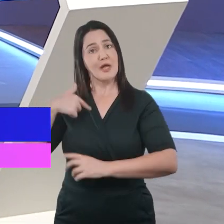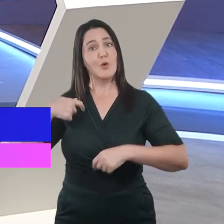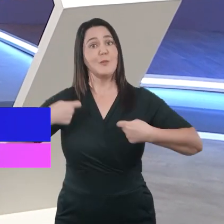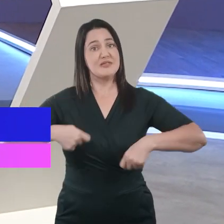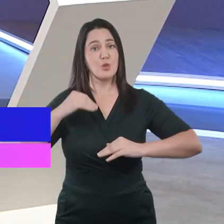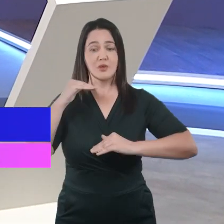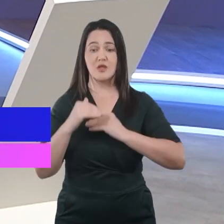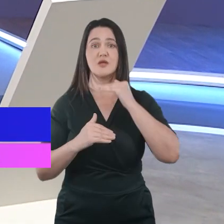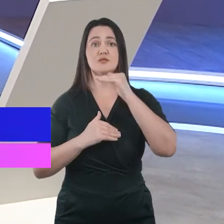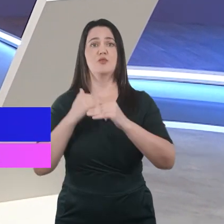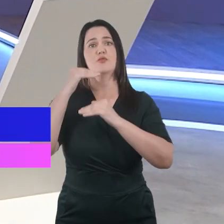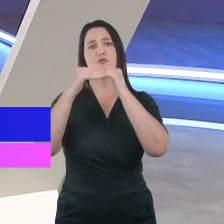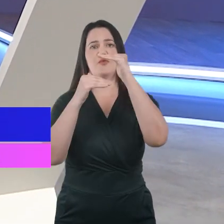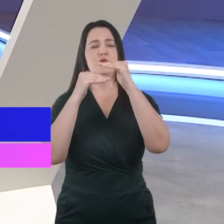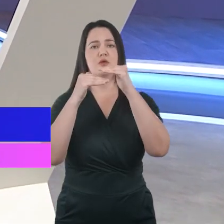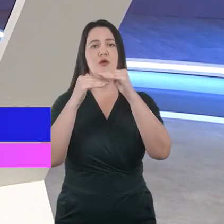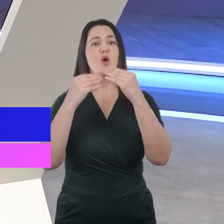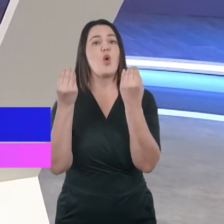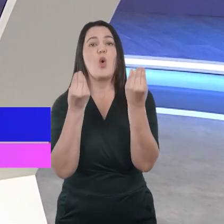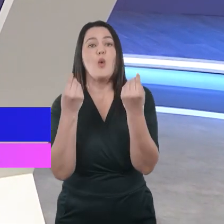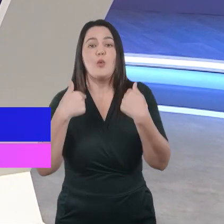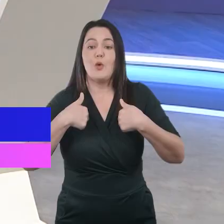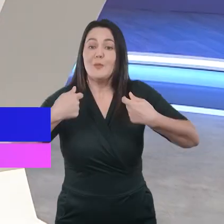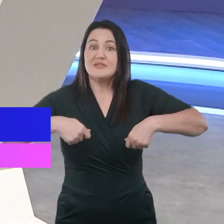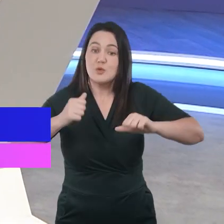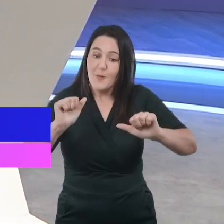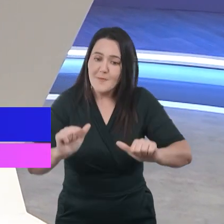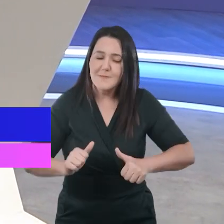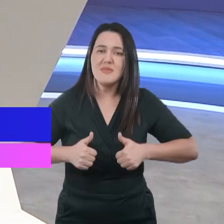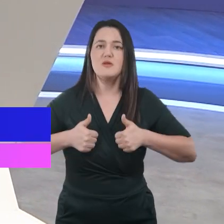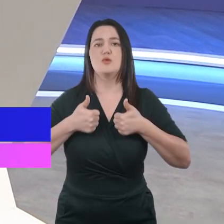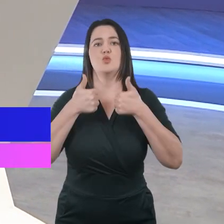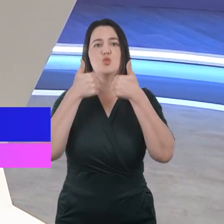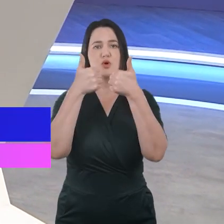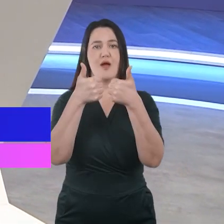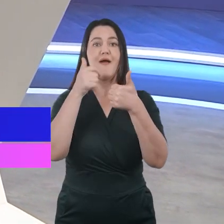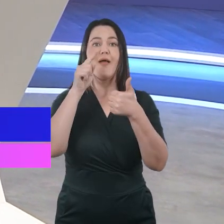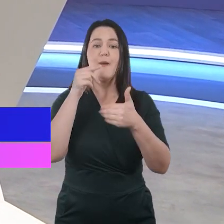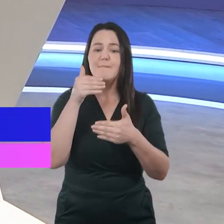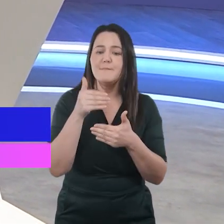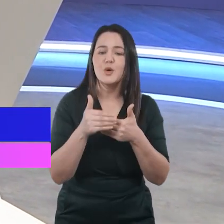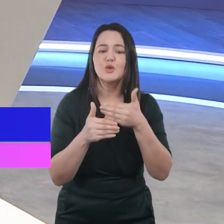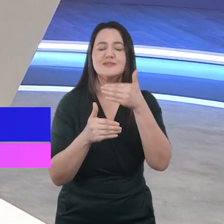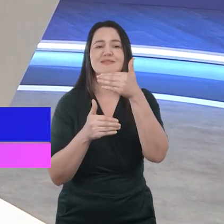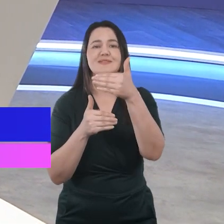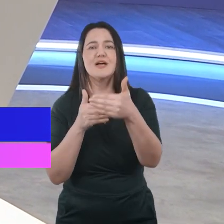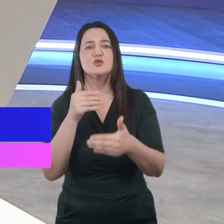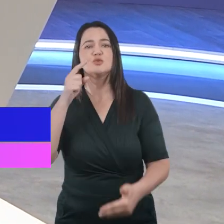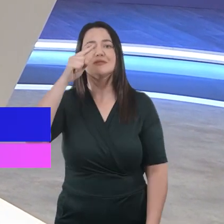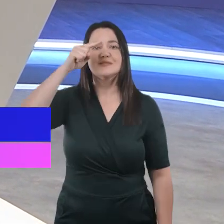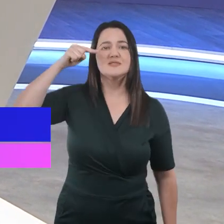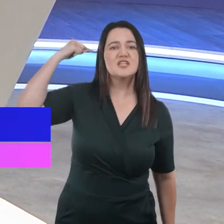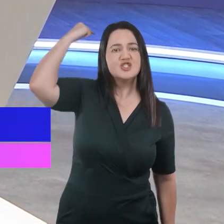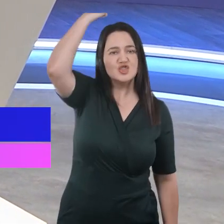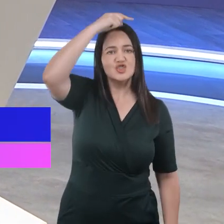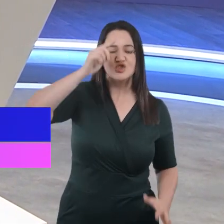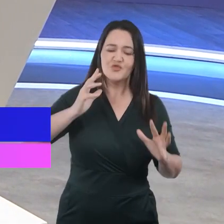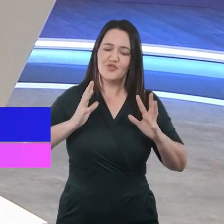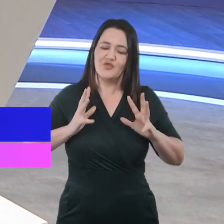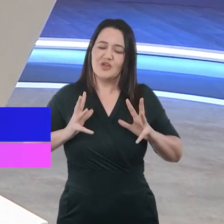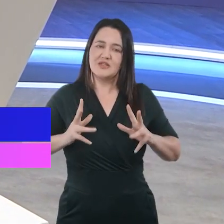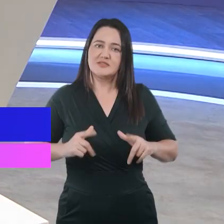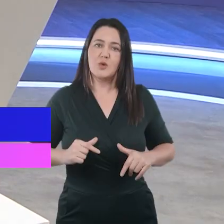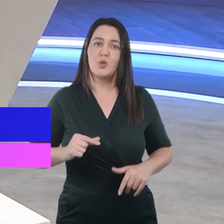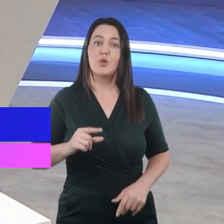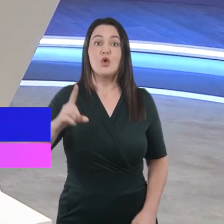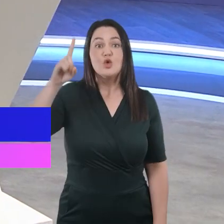espiritual em Cristo? Como eu devo melhorar aquilo que podemos chamar de um processo de santificação, esse crescimento em